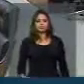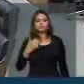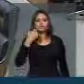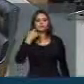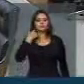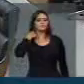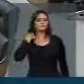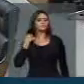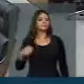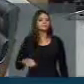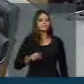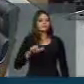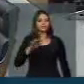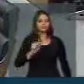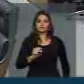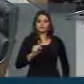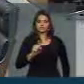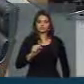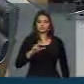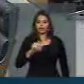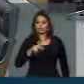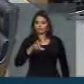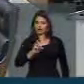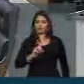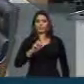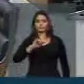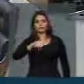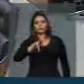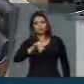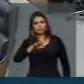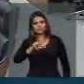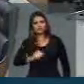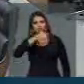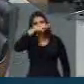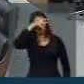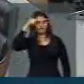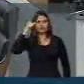Luiz Henrique Volpe Camargo, jurista sumatogrossense, com a palavra.